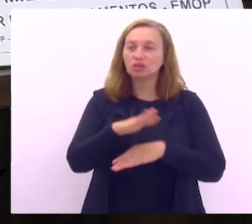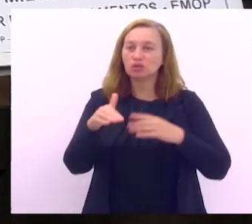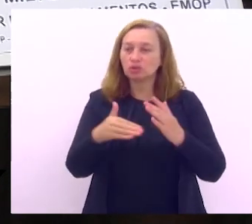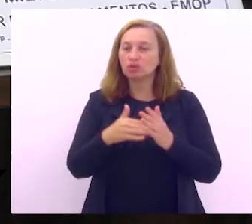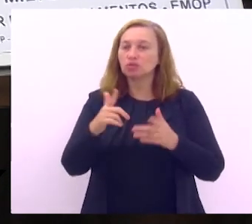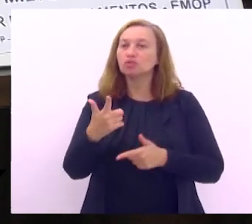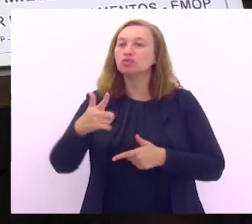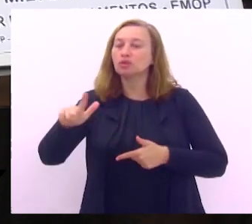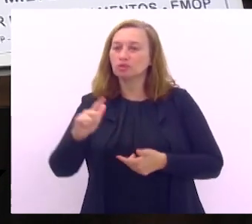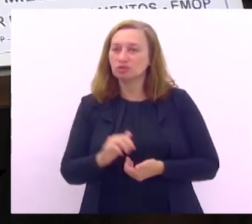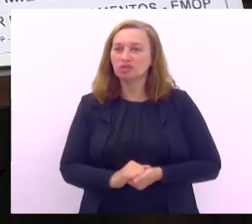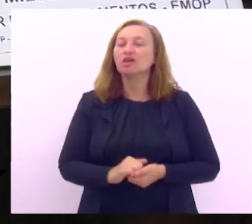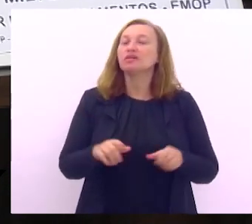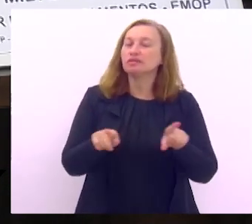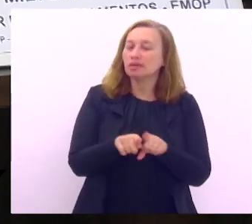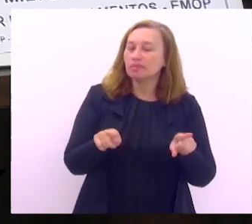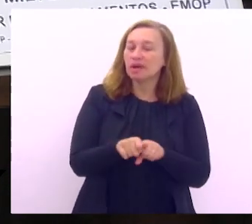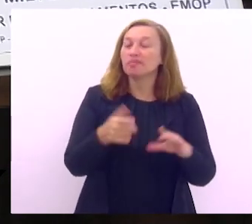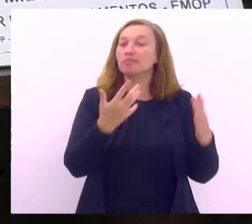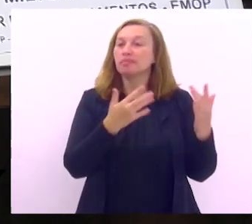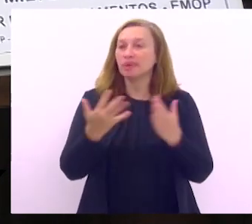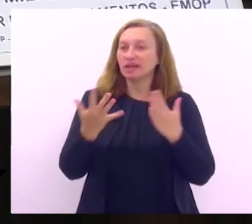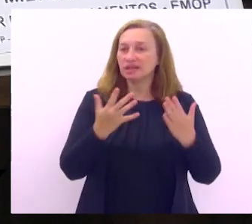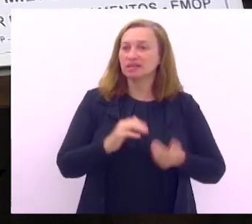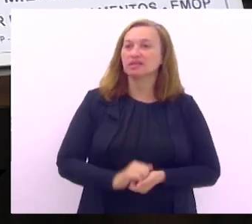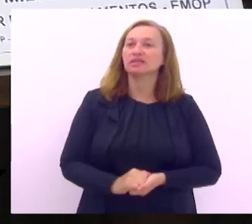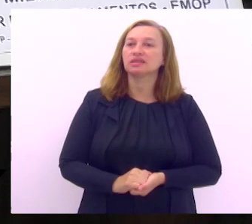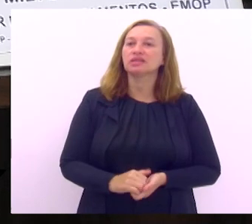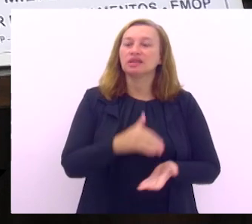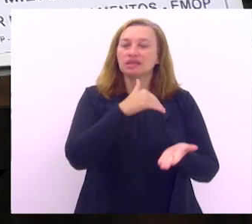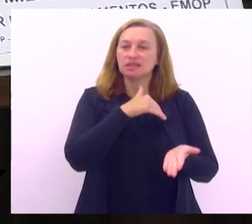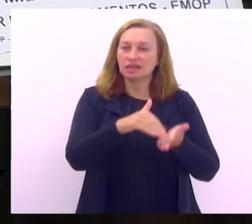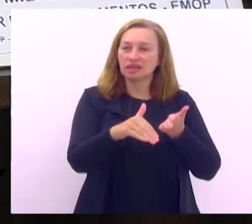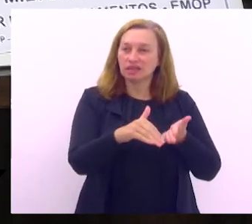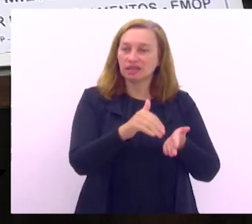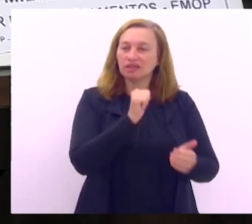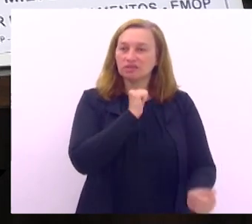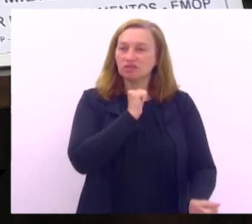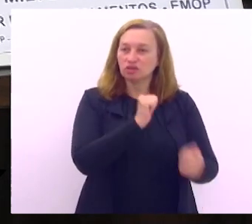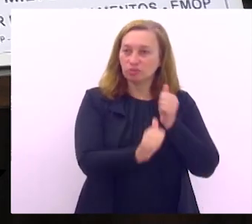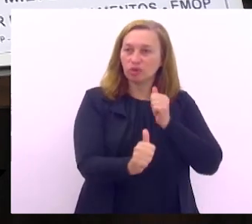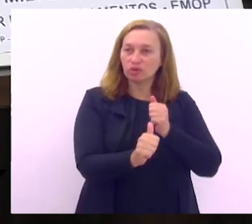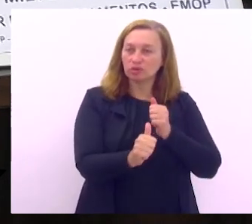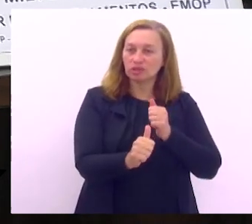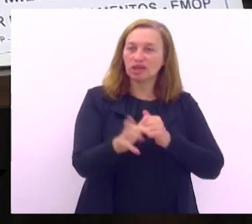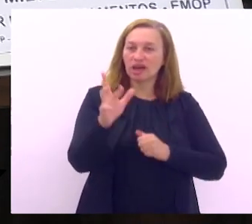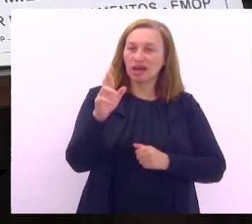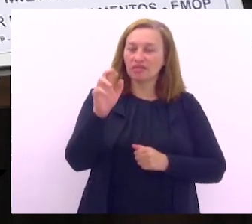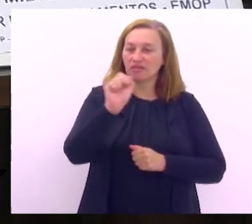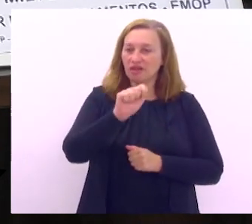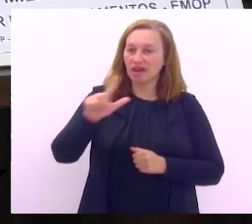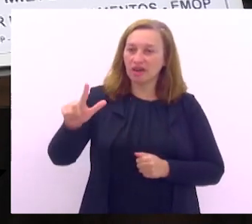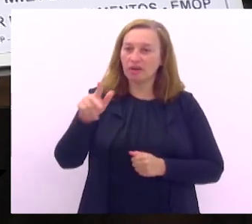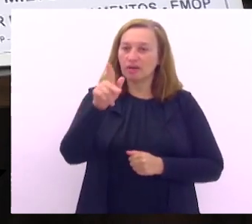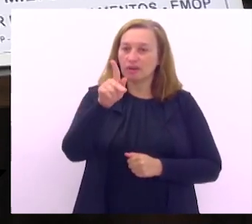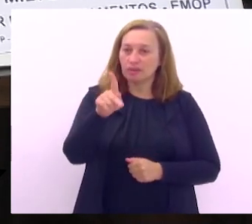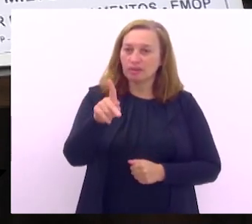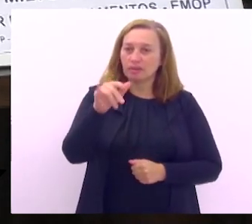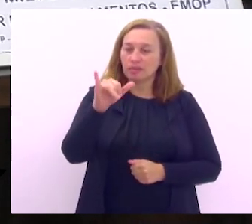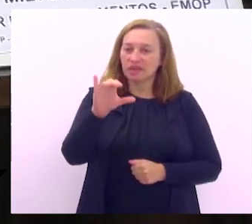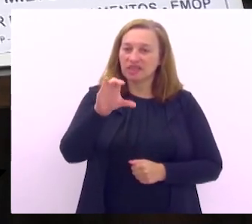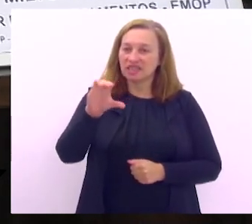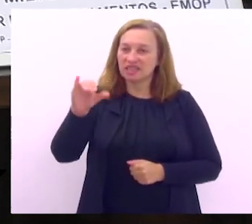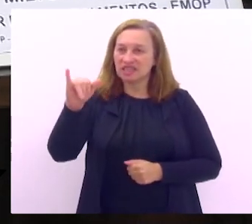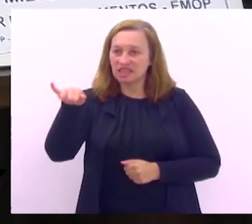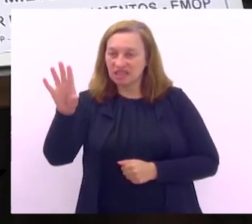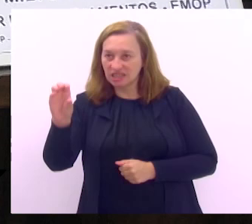presentes. Eu gostaria também de saudar o secretário de Esporte, Rafael Pisciani, ex-atuante deputado dessa casa,